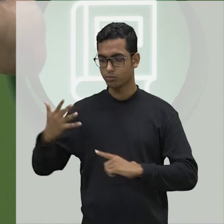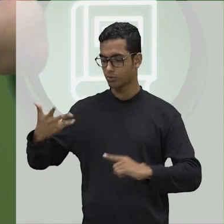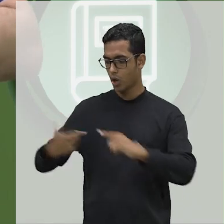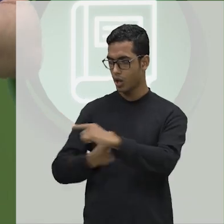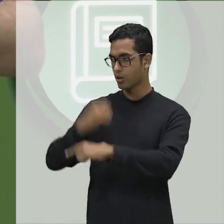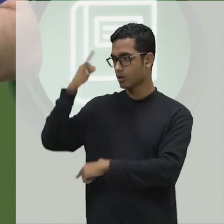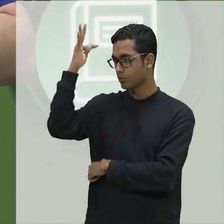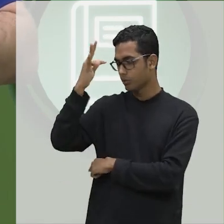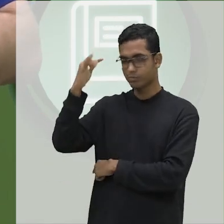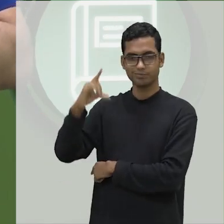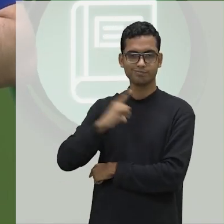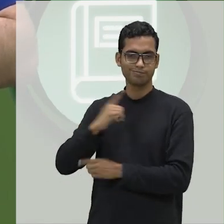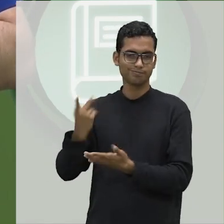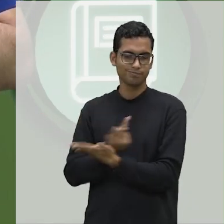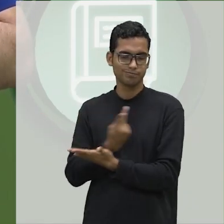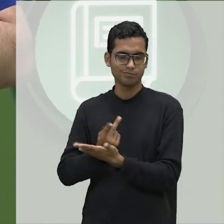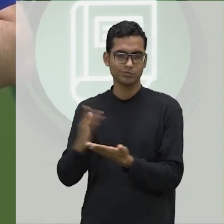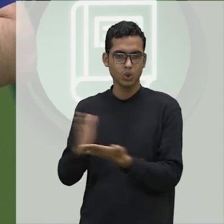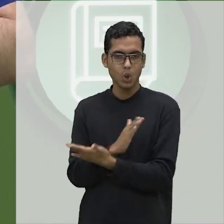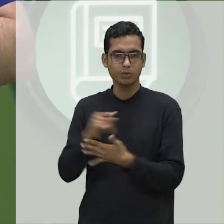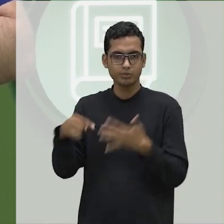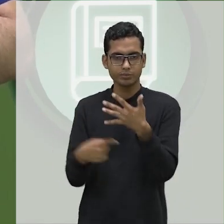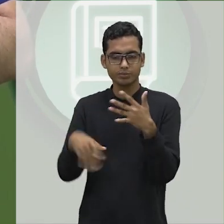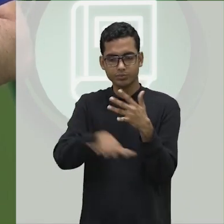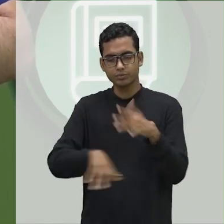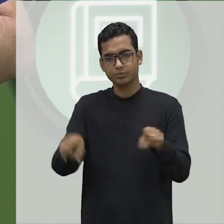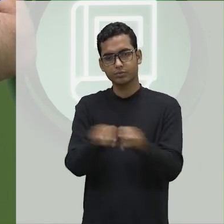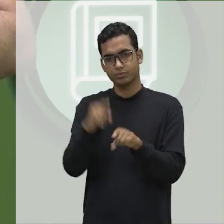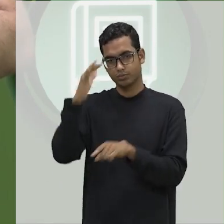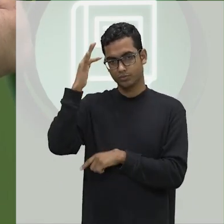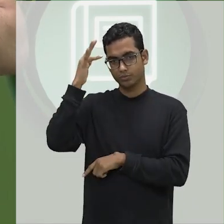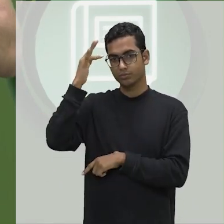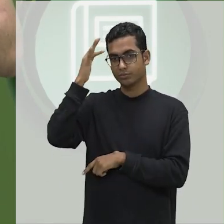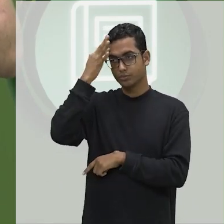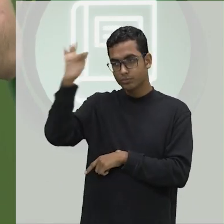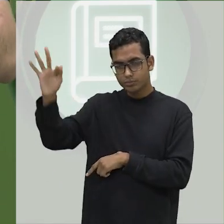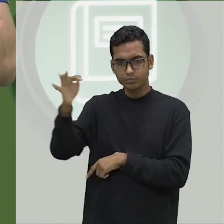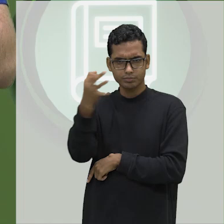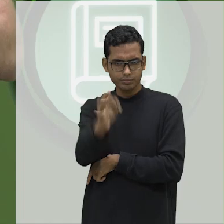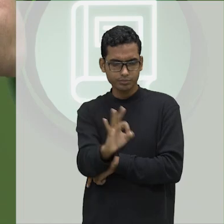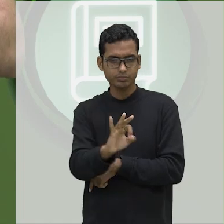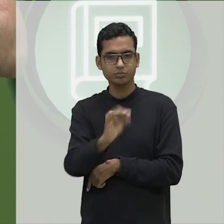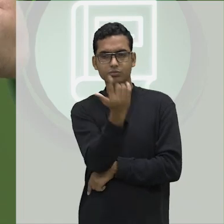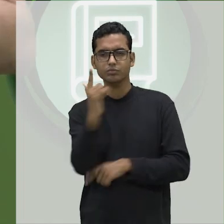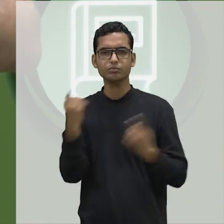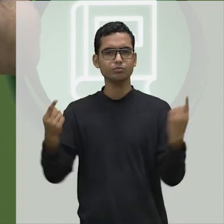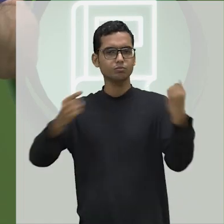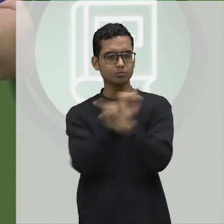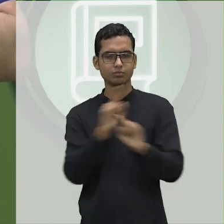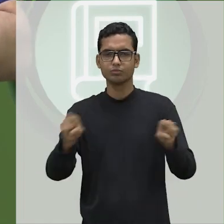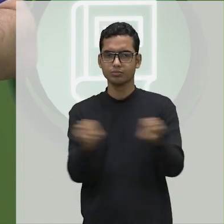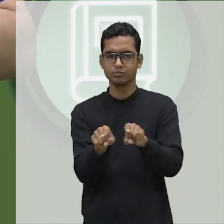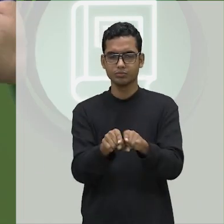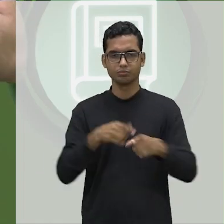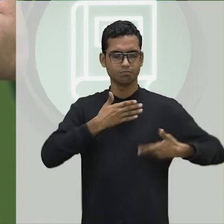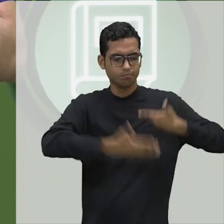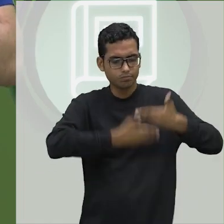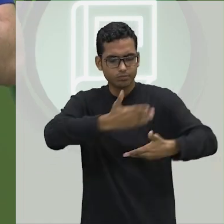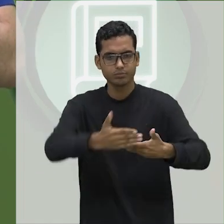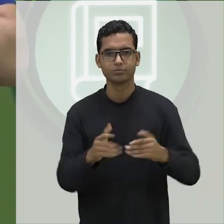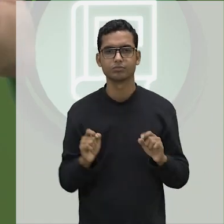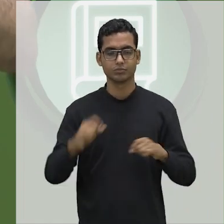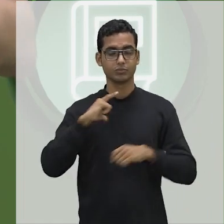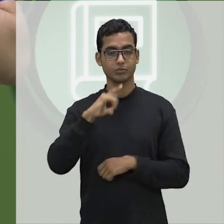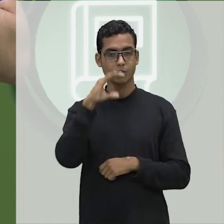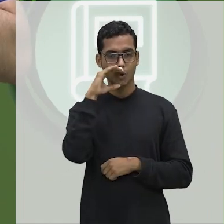têm essas falhas filosóficas, beleza? Então, outra coisa da irreversibilidade, por exemplo, os processos que envolvem